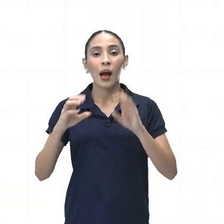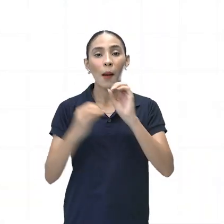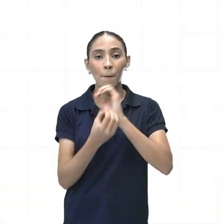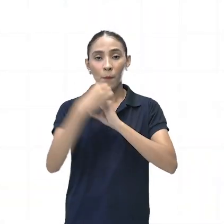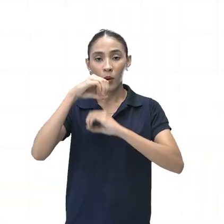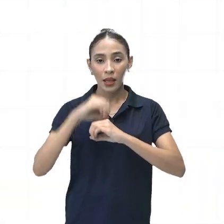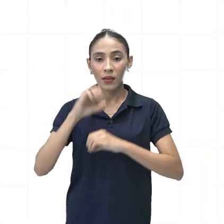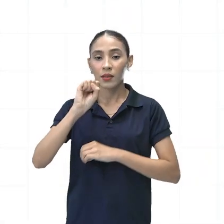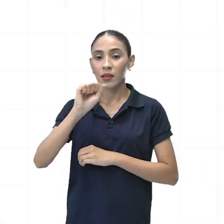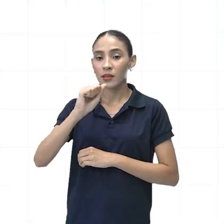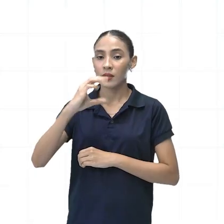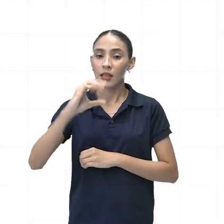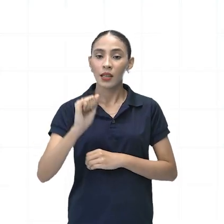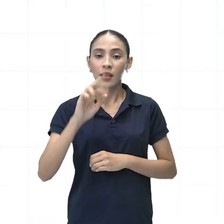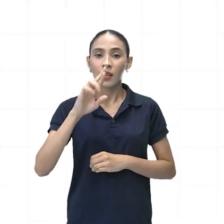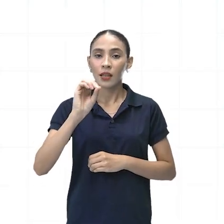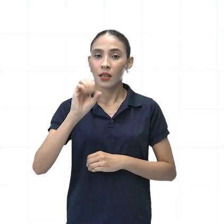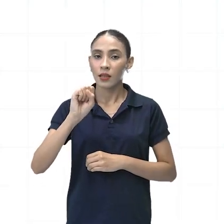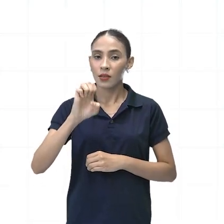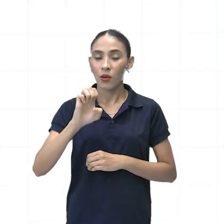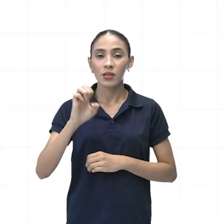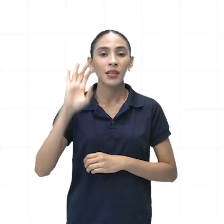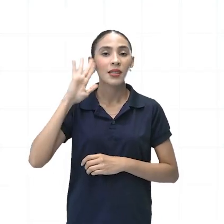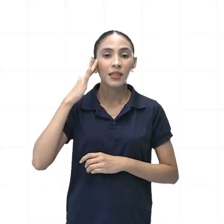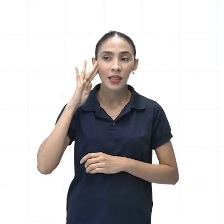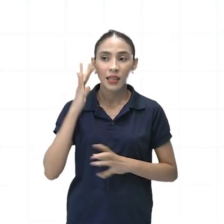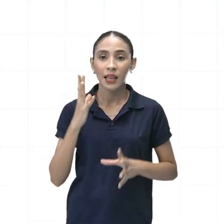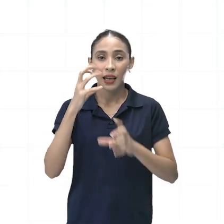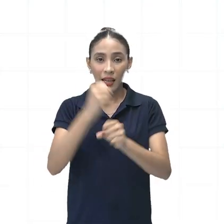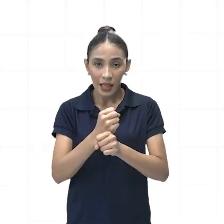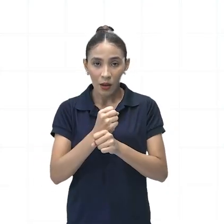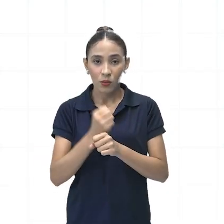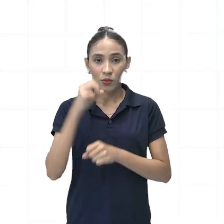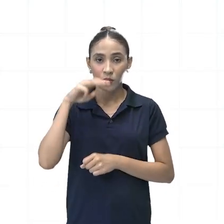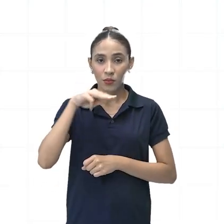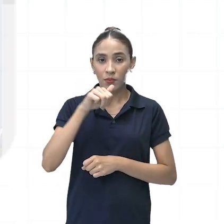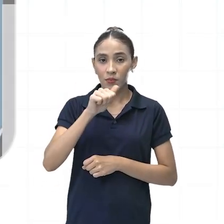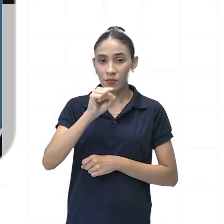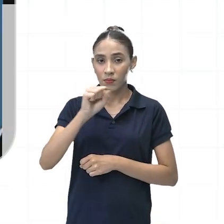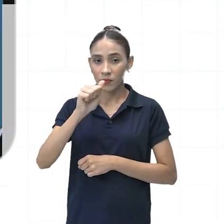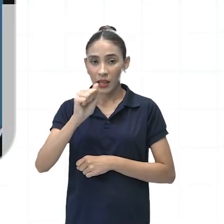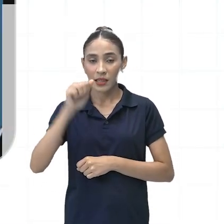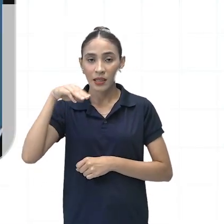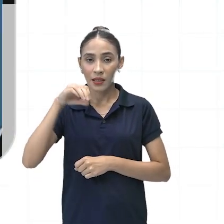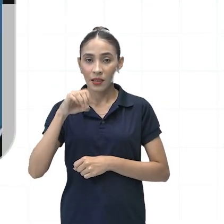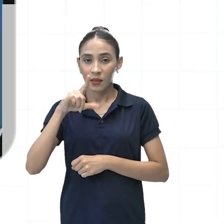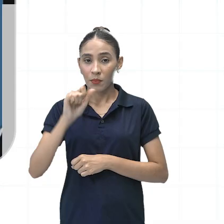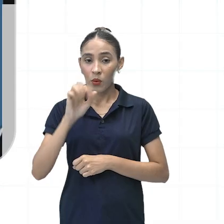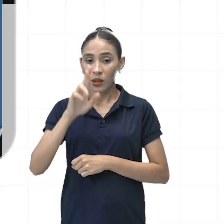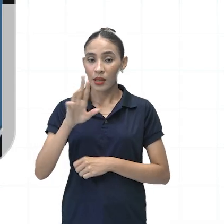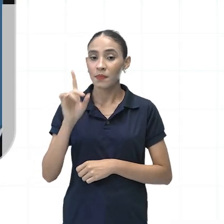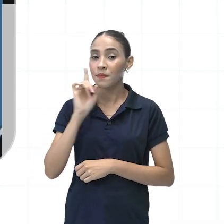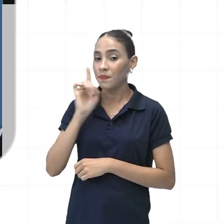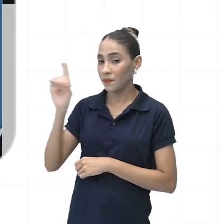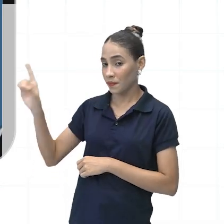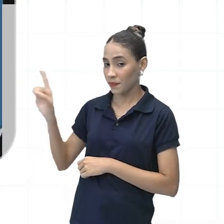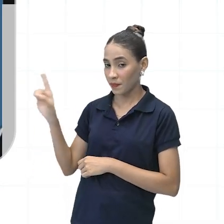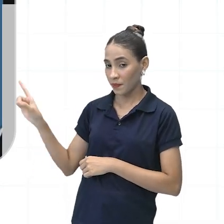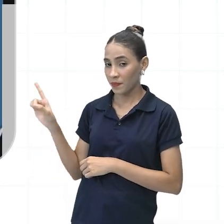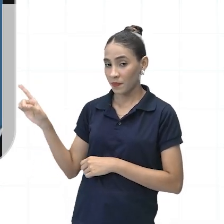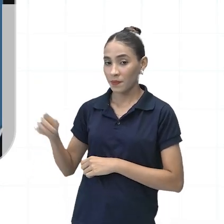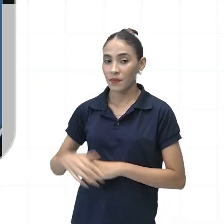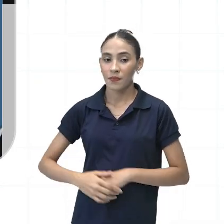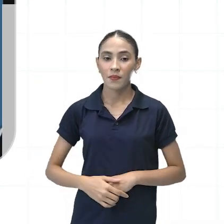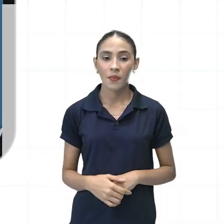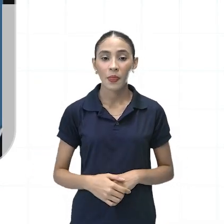molécula de sacarose para entender esse cálculo de massa molar. Nós temos aqui representado, vejam só,